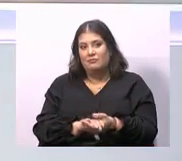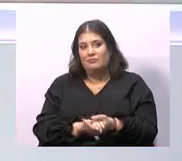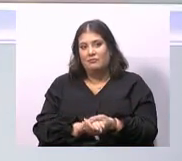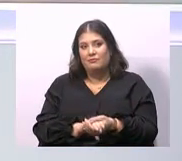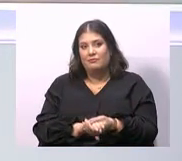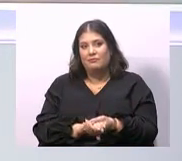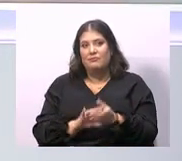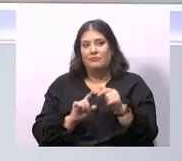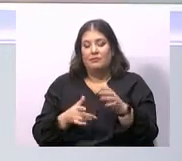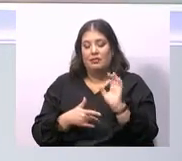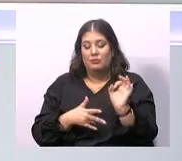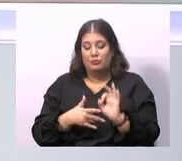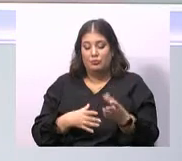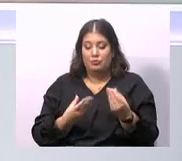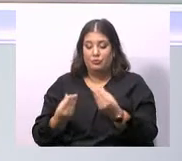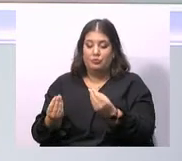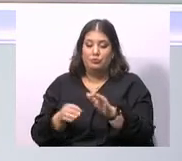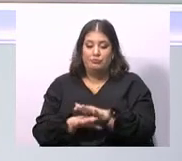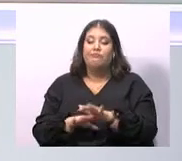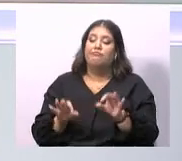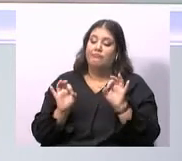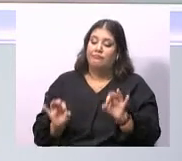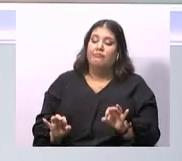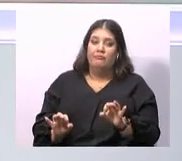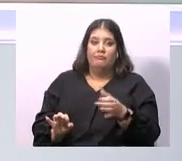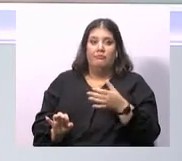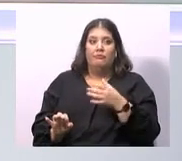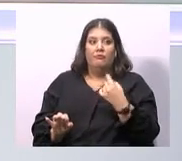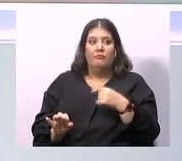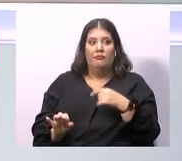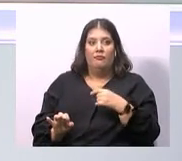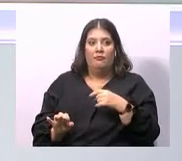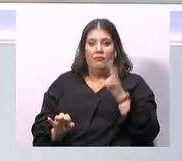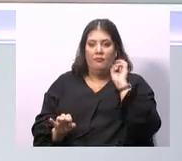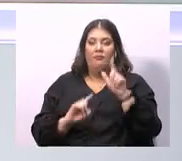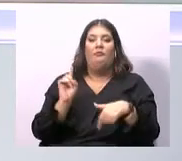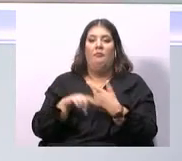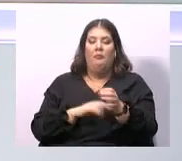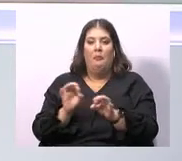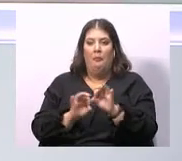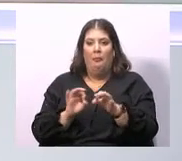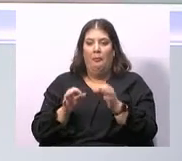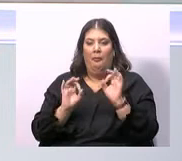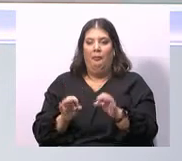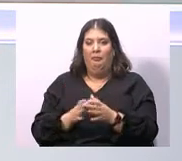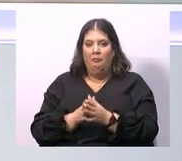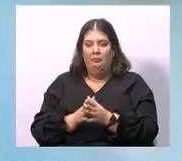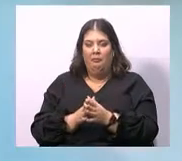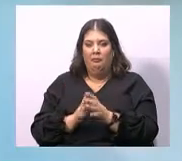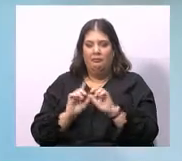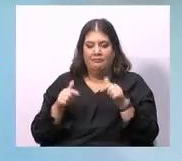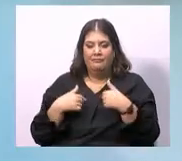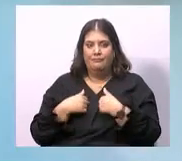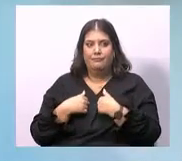existem várias causas em cima da mesa. Exatamente. Teria de ser primeiro, observada como dizia para depois bocadinho, encontrar um tratamento adequado. Exatamente, Alexandra. Quer dizer, nós temos